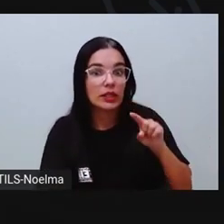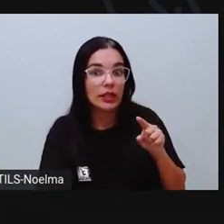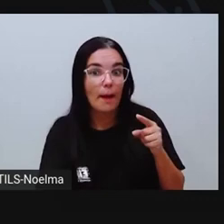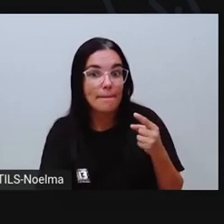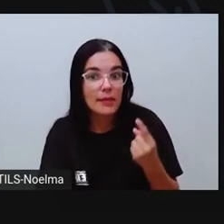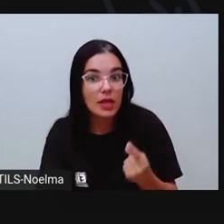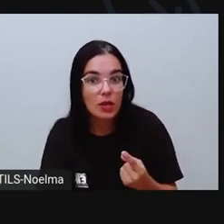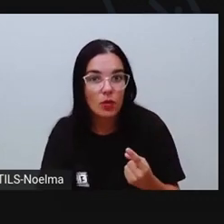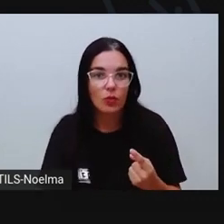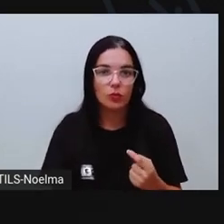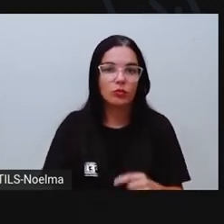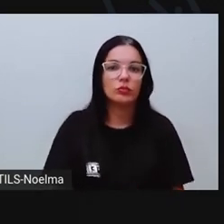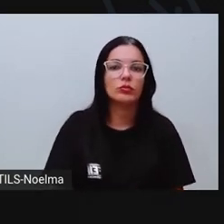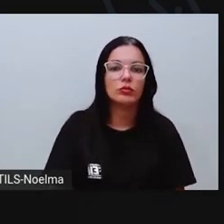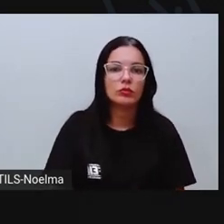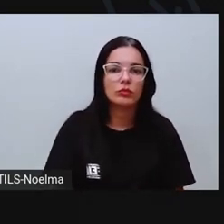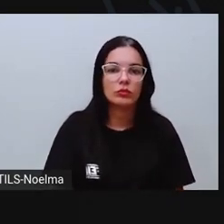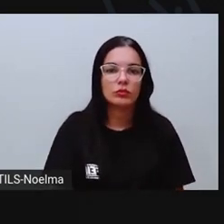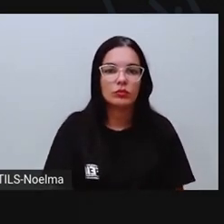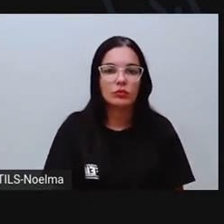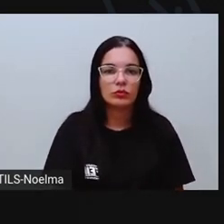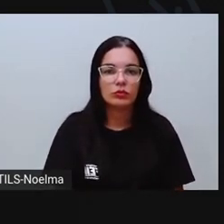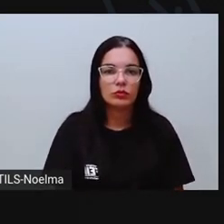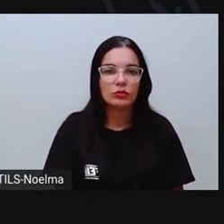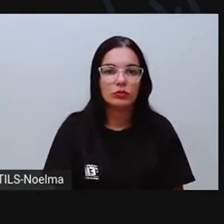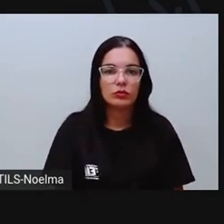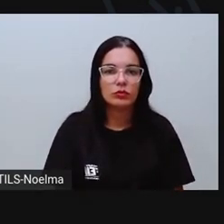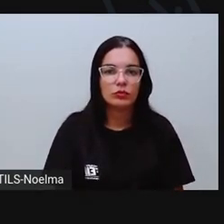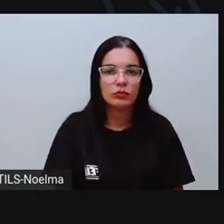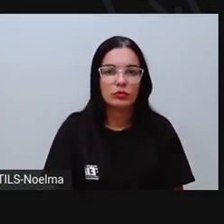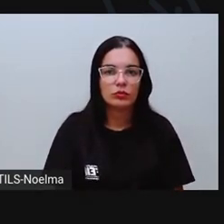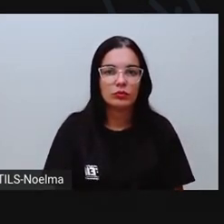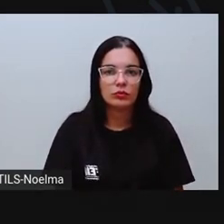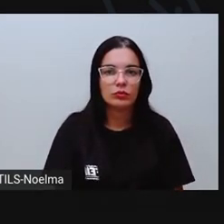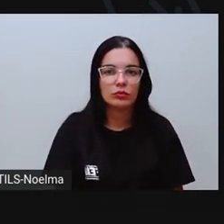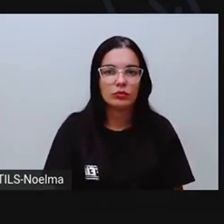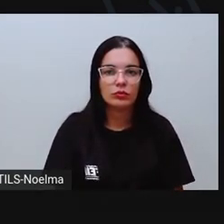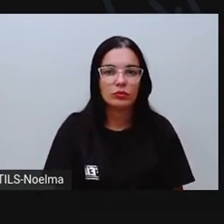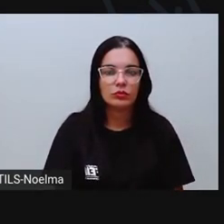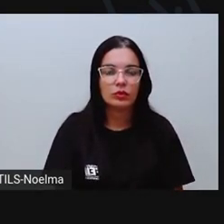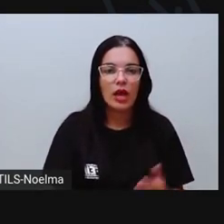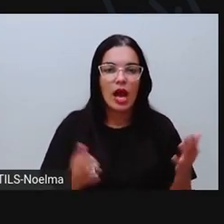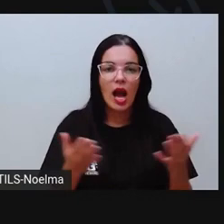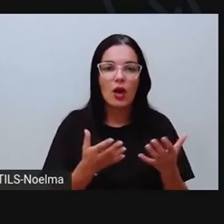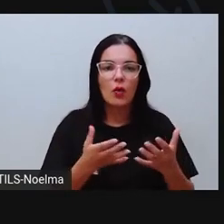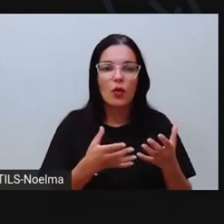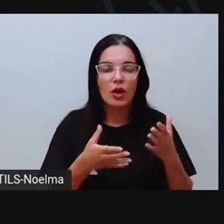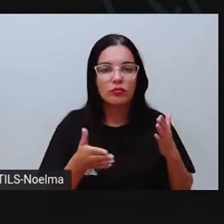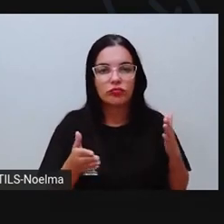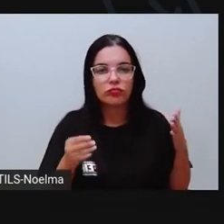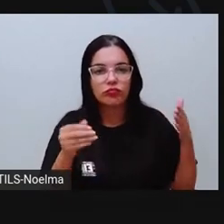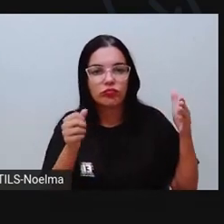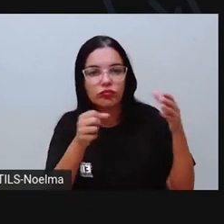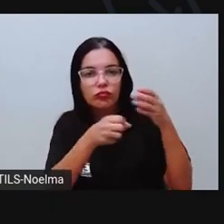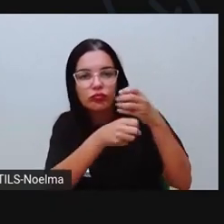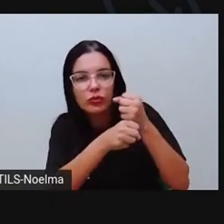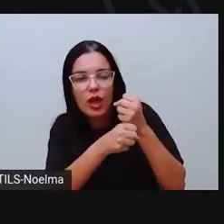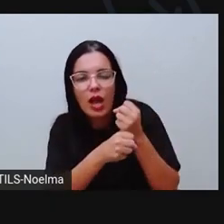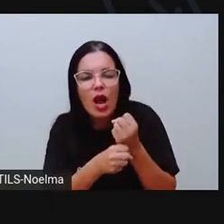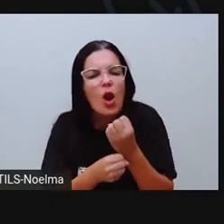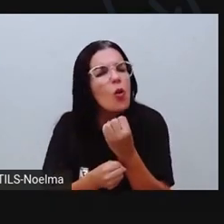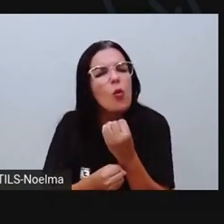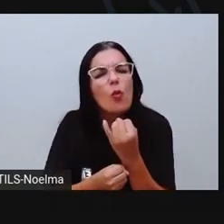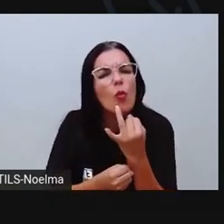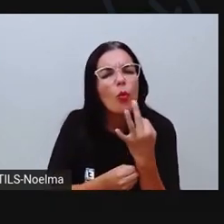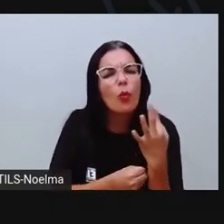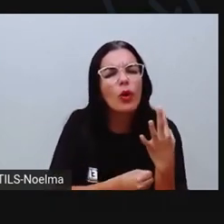vai dar o quê aqui? Eu vou colocar, né, o 21, não é o resultado, certo? E aí, eu posso contar aqui quantos